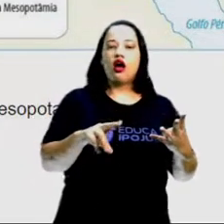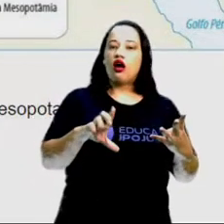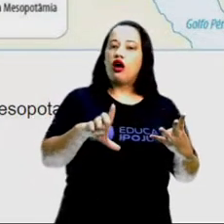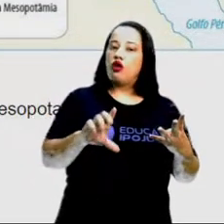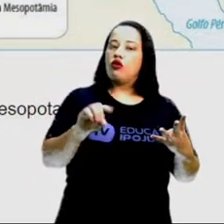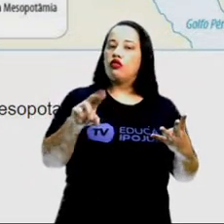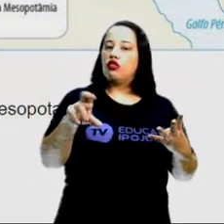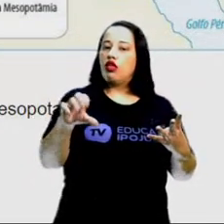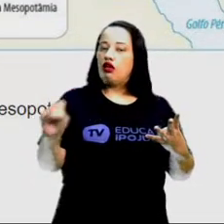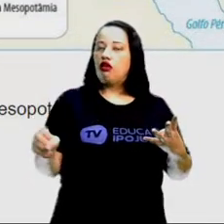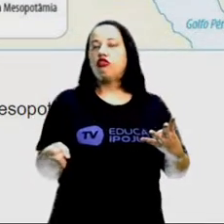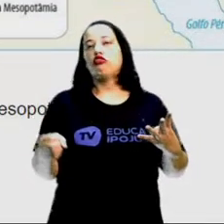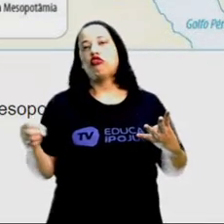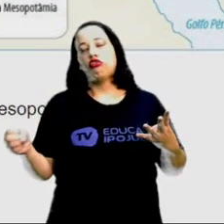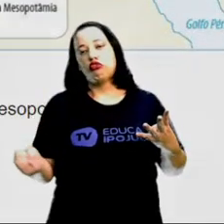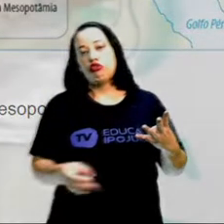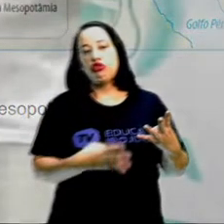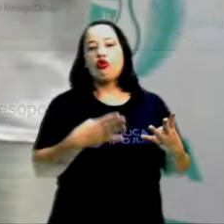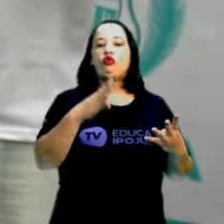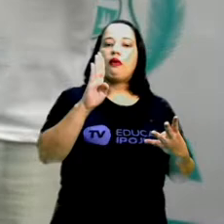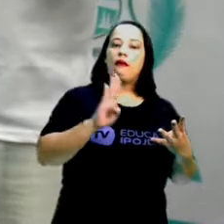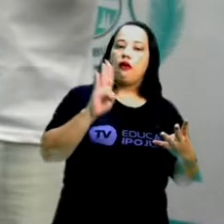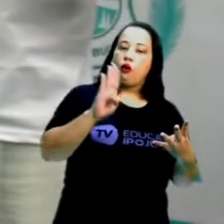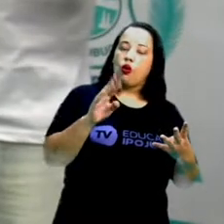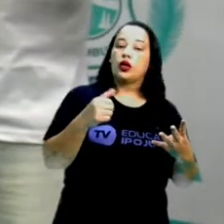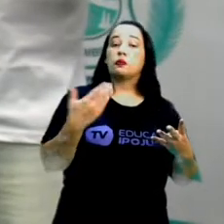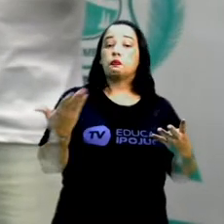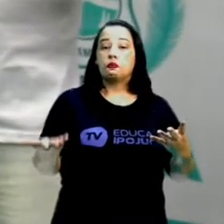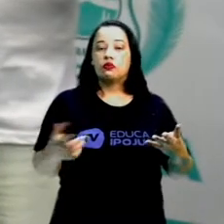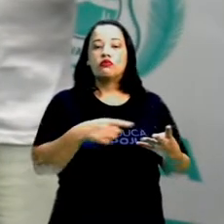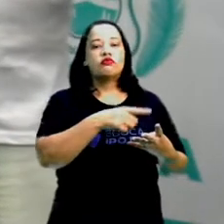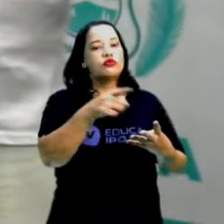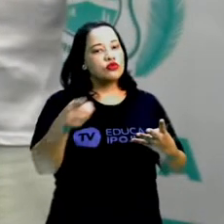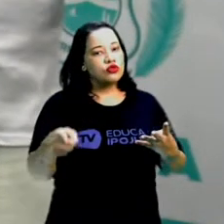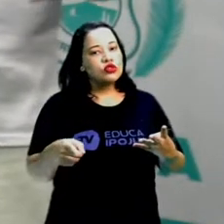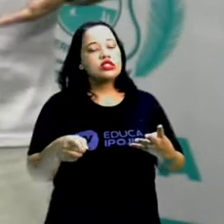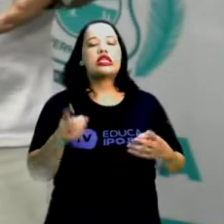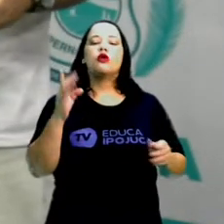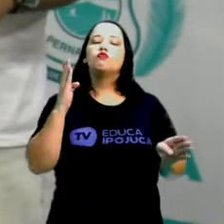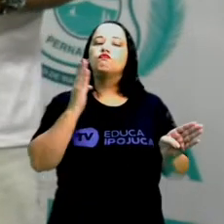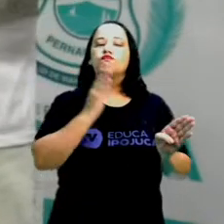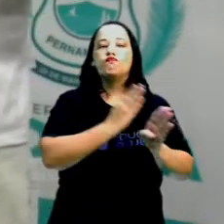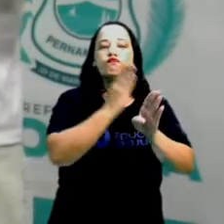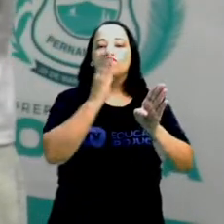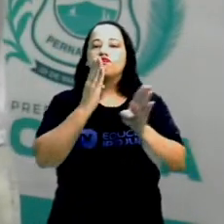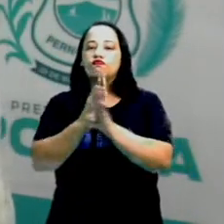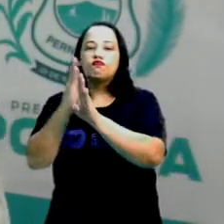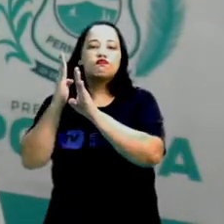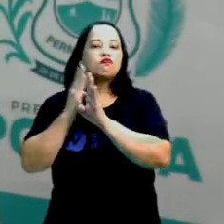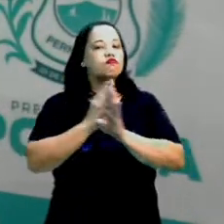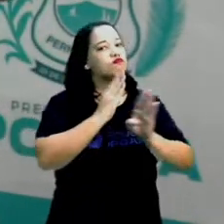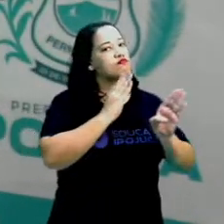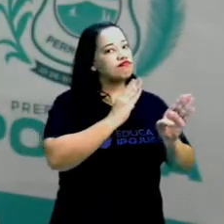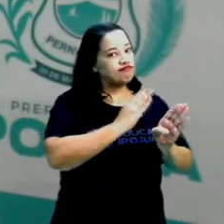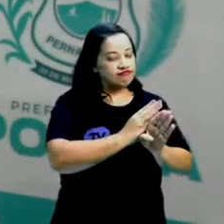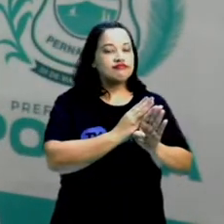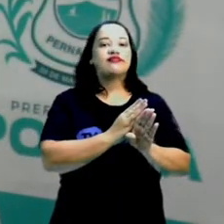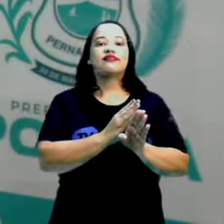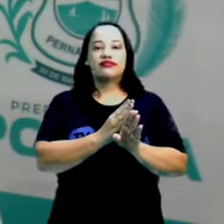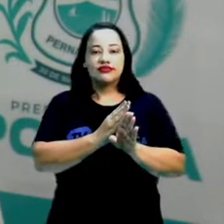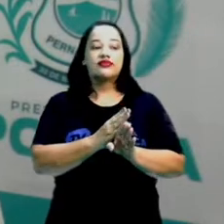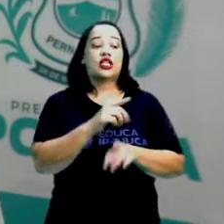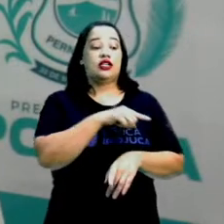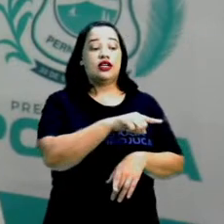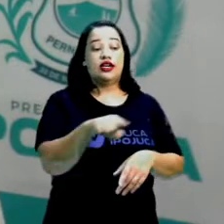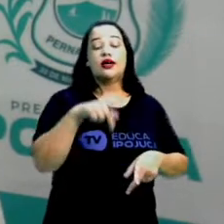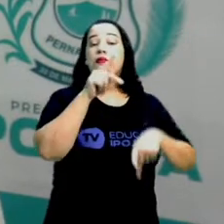novos babilônicos, tá? Então, vocês vão poder descobrir, né, se aprofundar depois, sobre